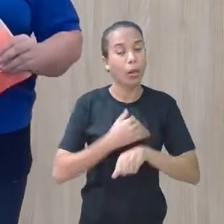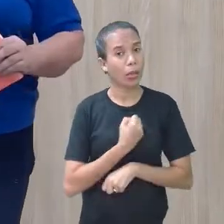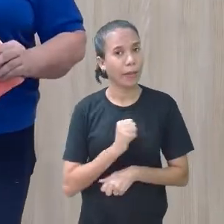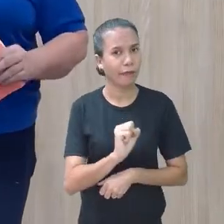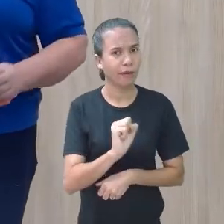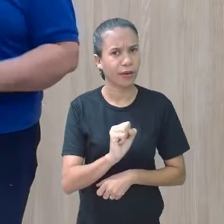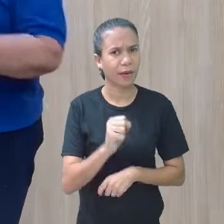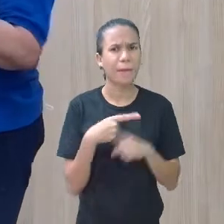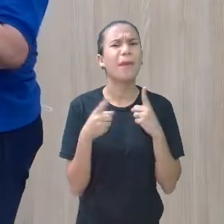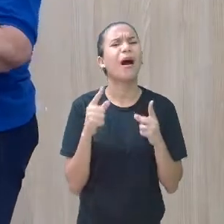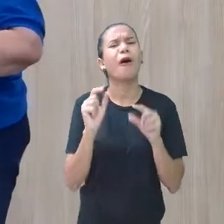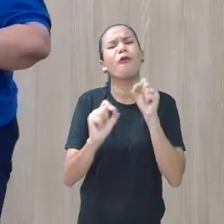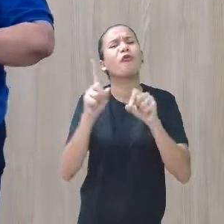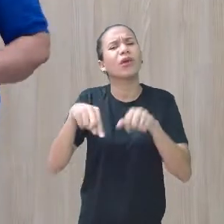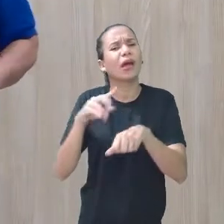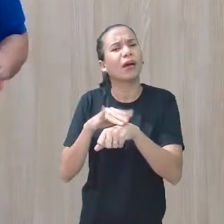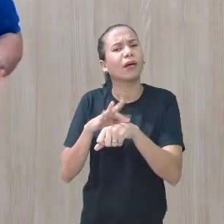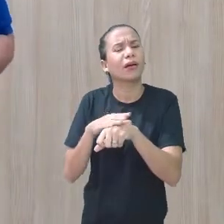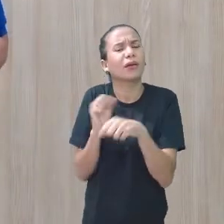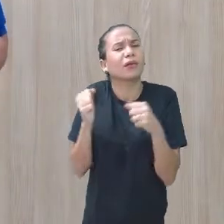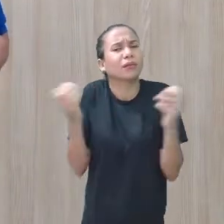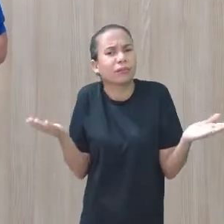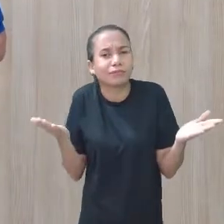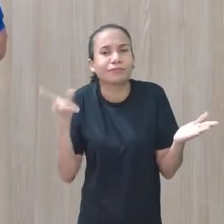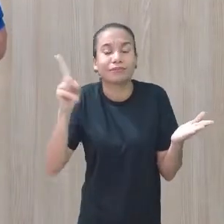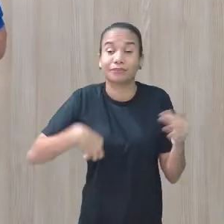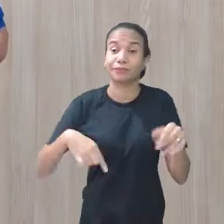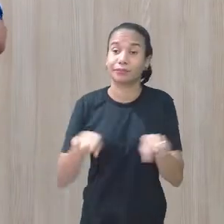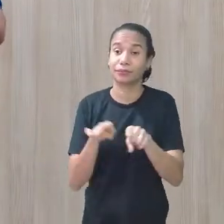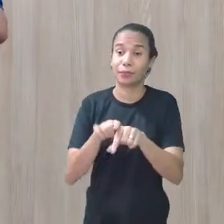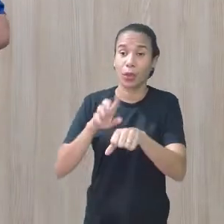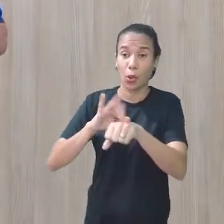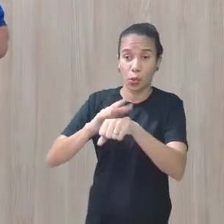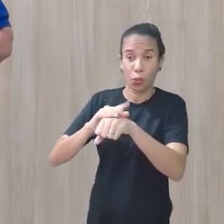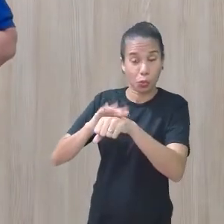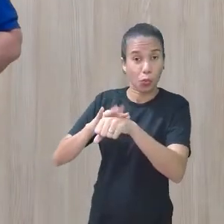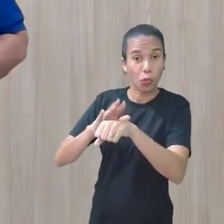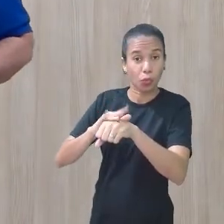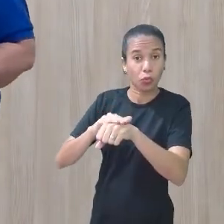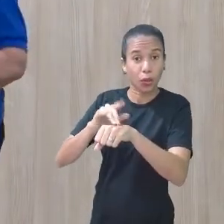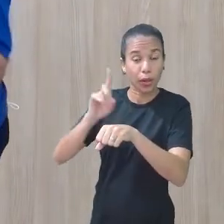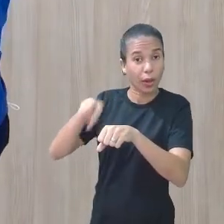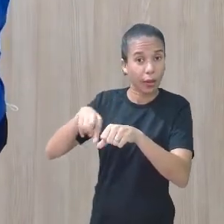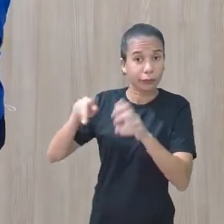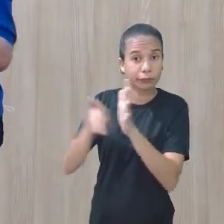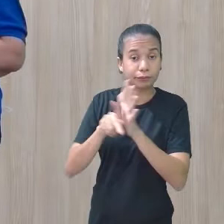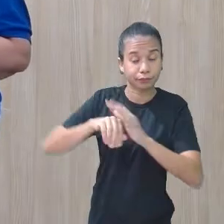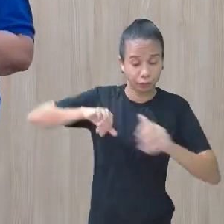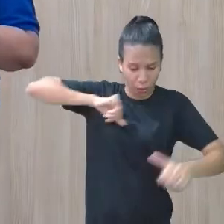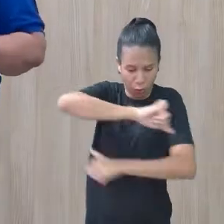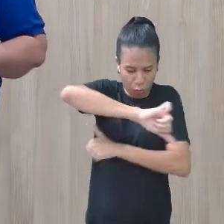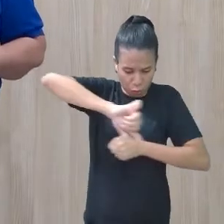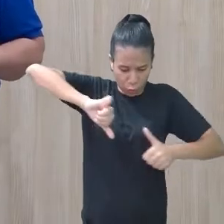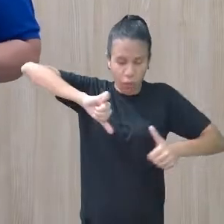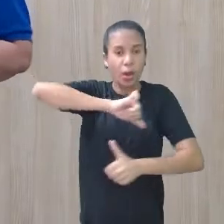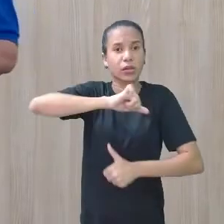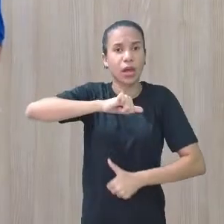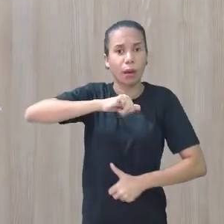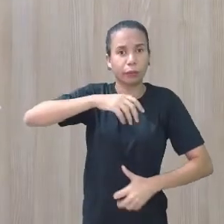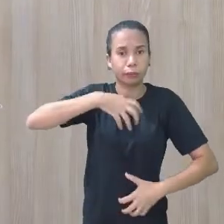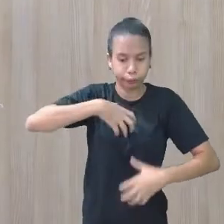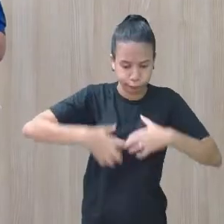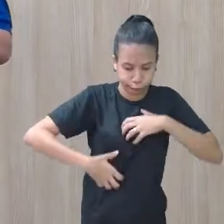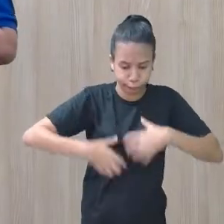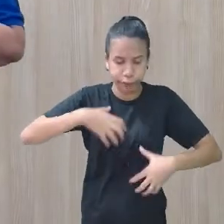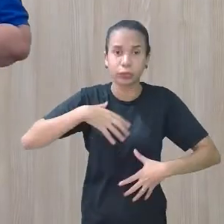é uma doença? Então, vamos também falar a questão aí de doenças. Então, o que são doenças? Né? As doenças são distúrbios